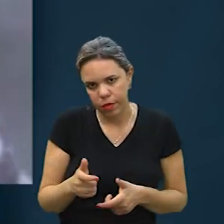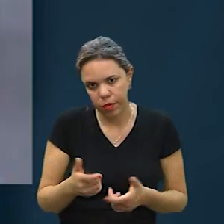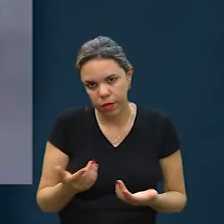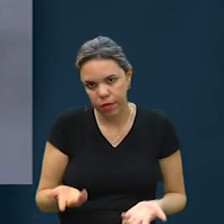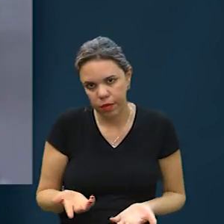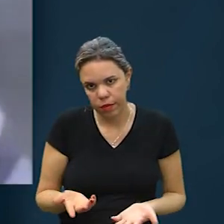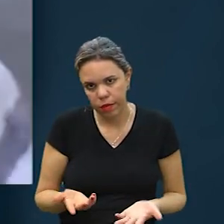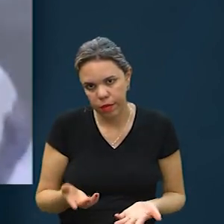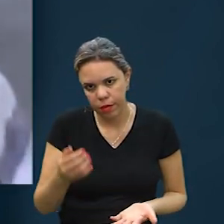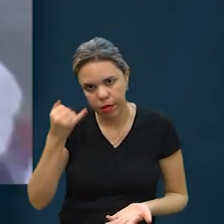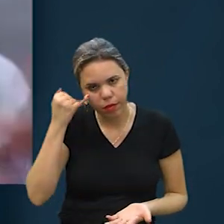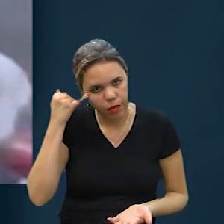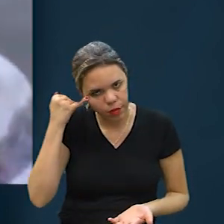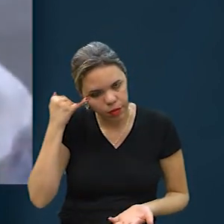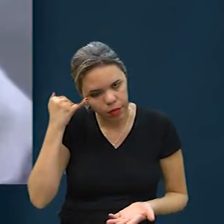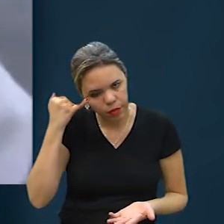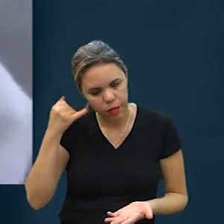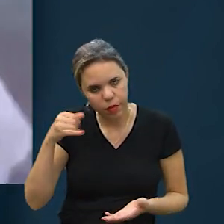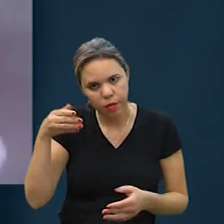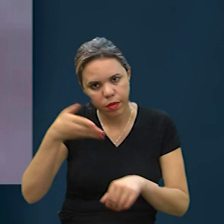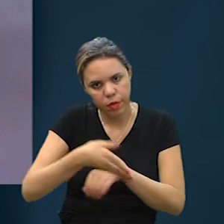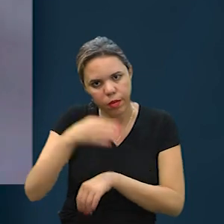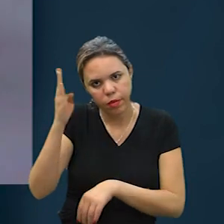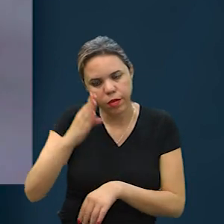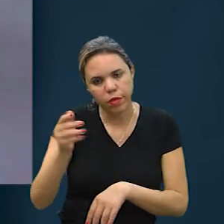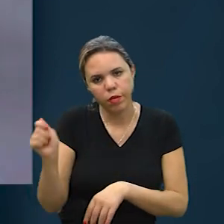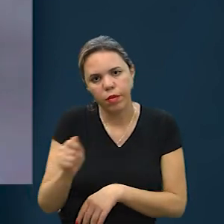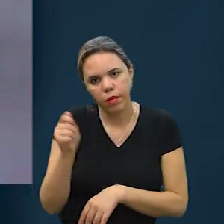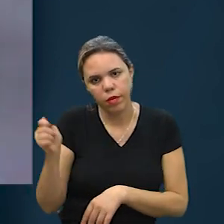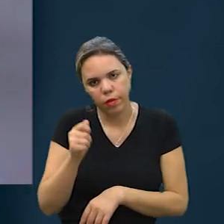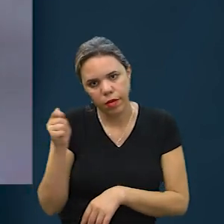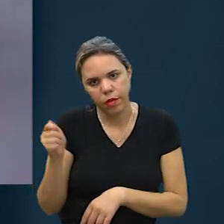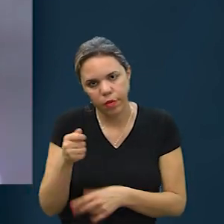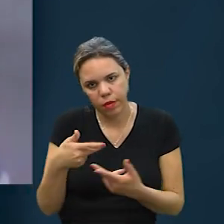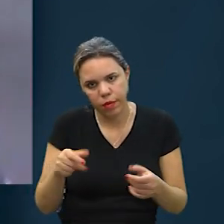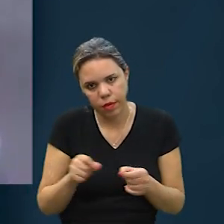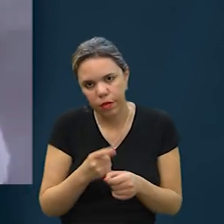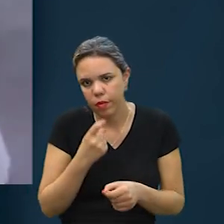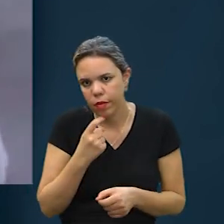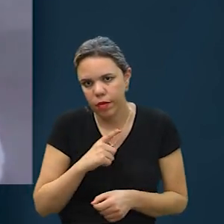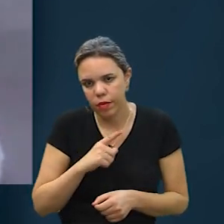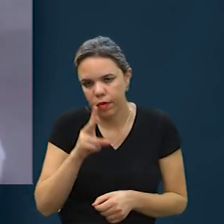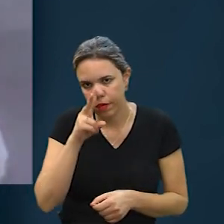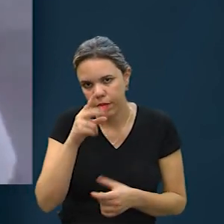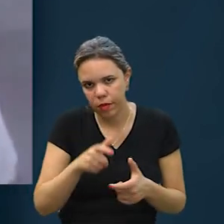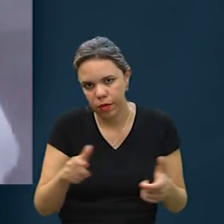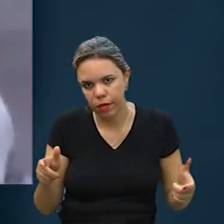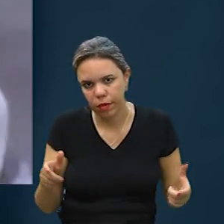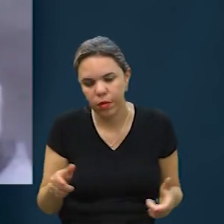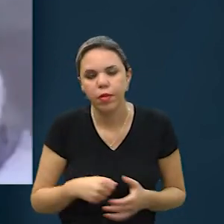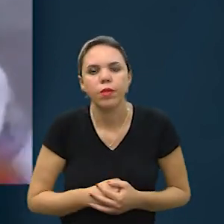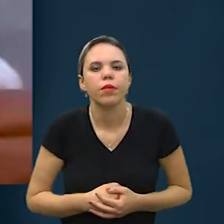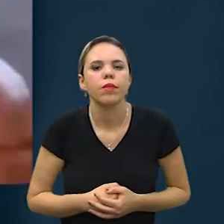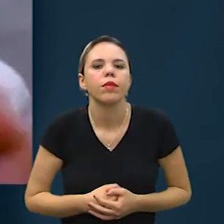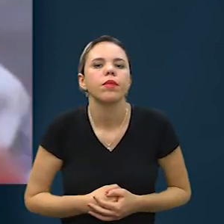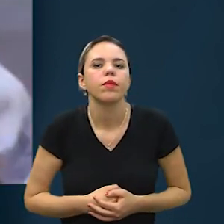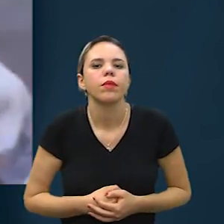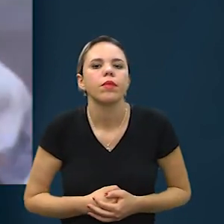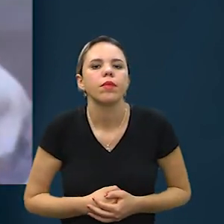crescendo, né? Os japoneses fizeram isso muito no Brasil, as associações nipônicas, Campinas tem uma muito forte,